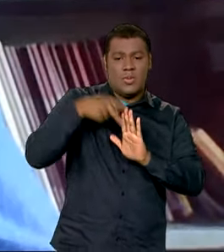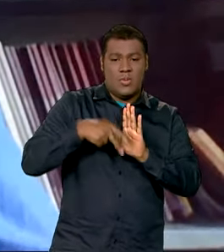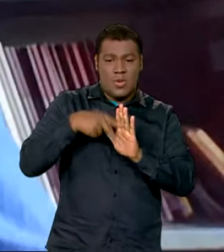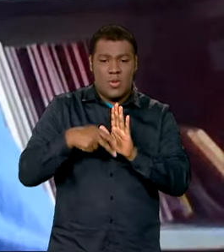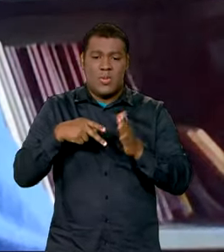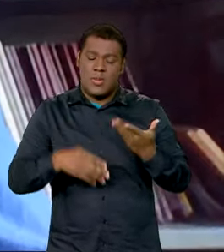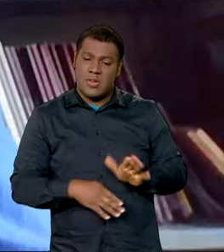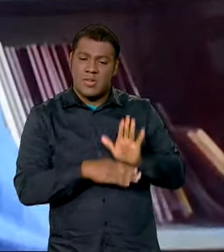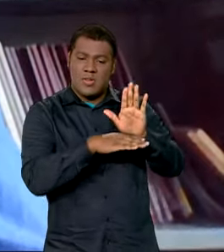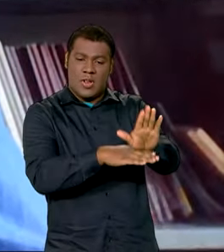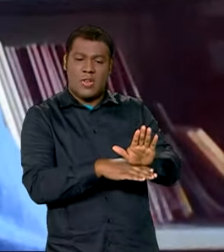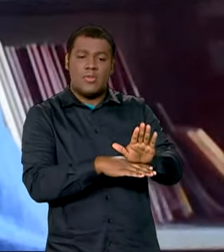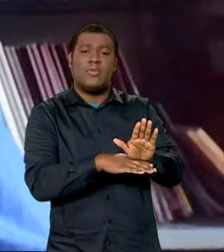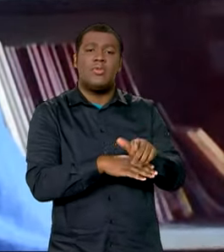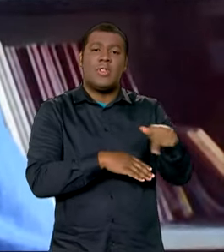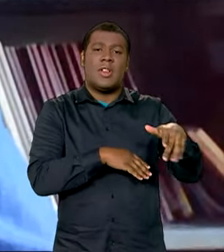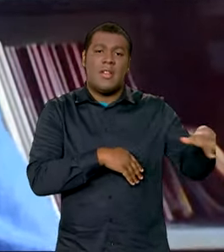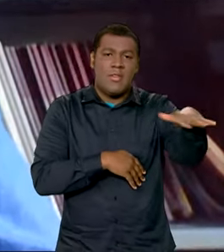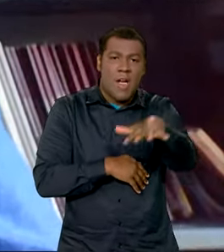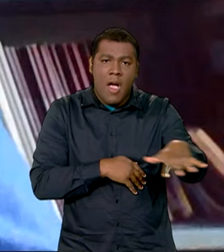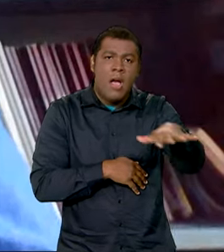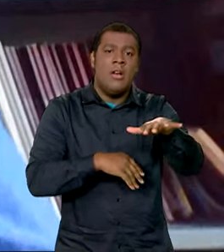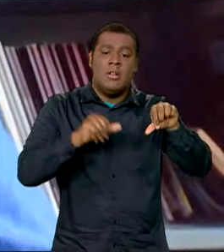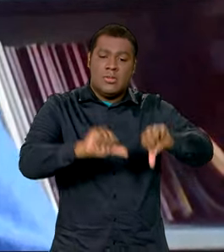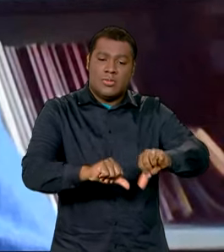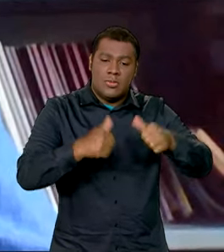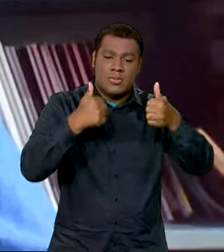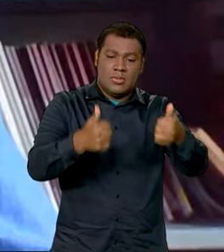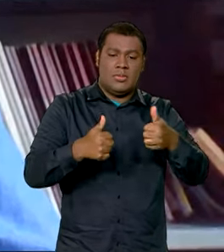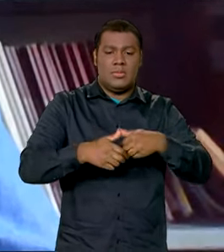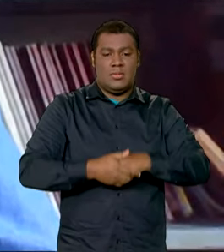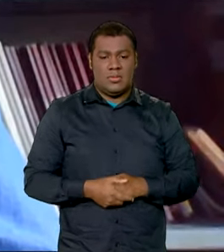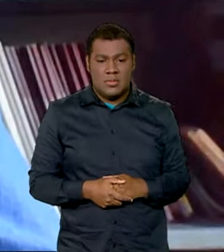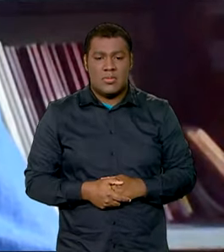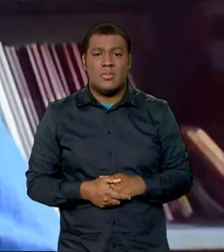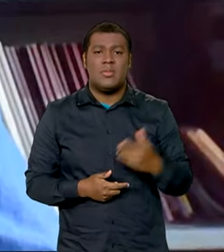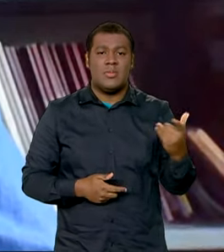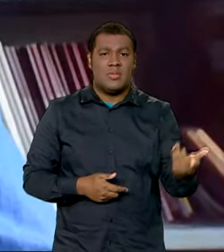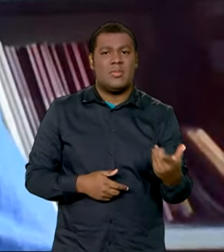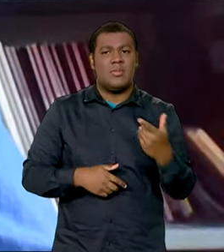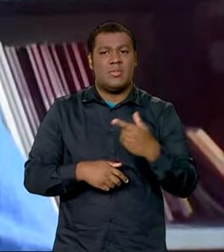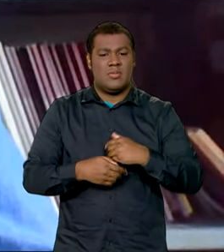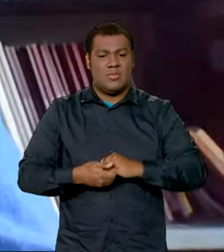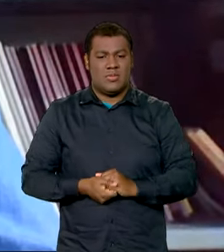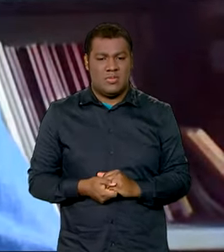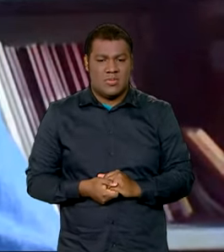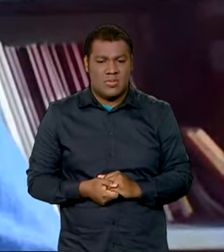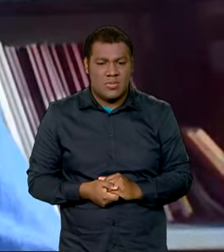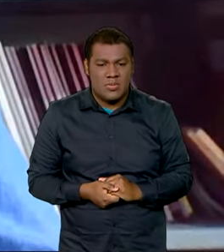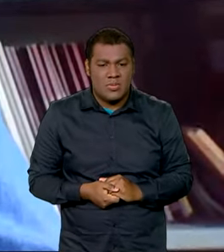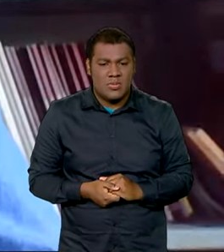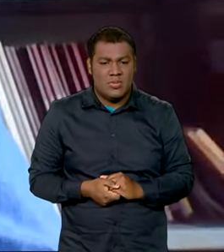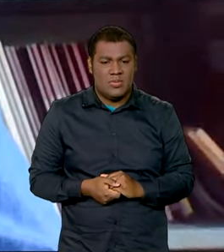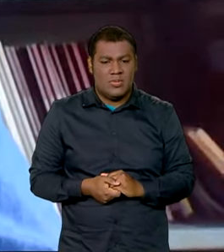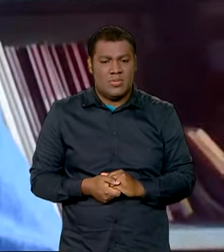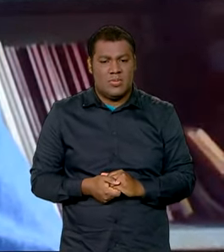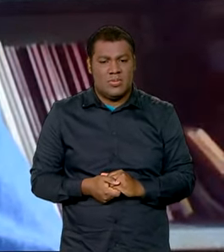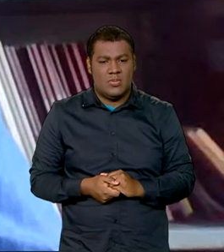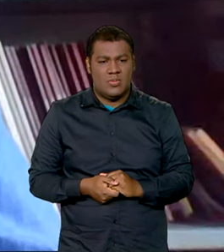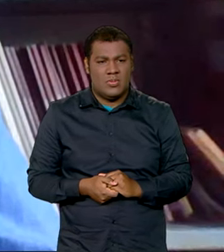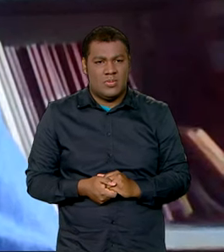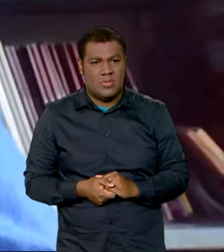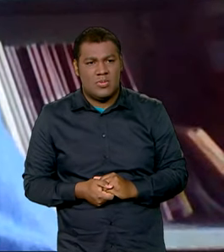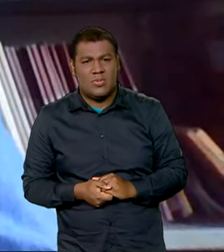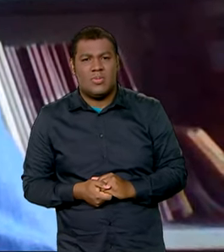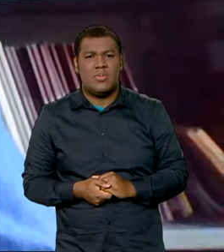ajuda, né, de recuperação dessas áreas, né, de recuperação dessa paisagem, de identificação